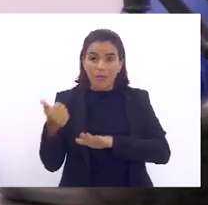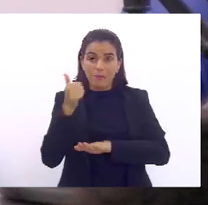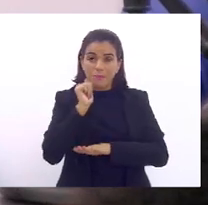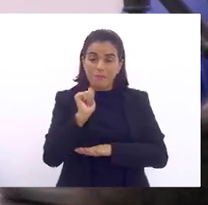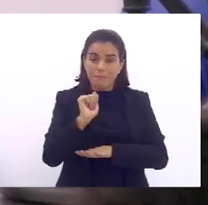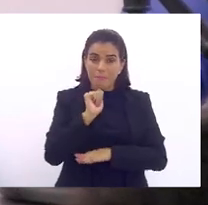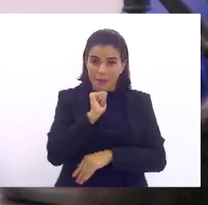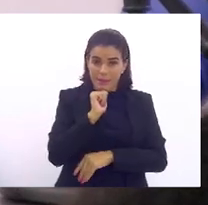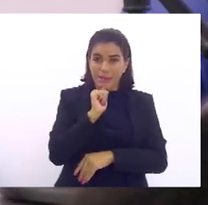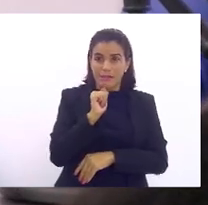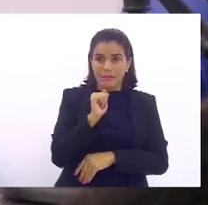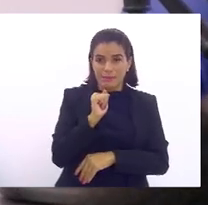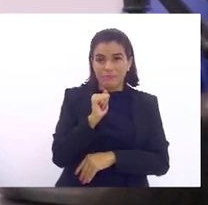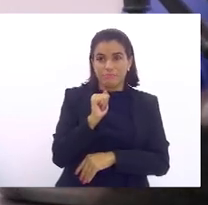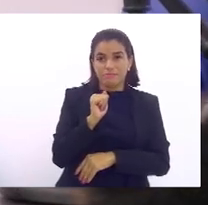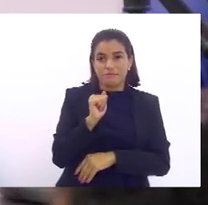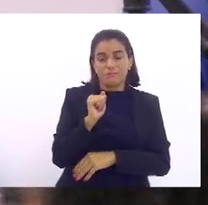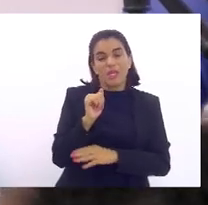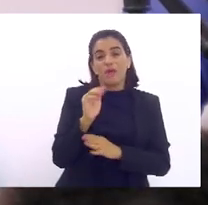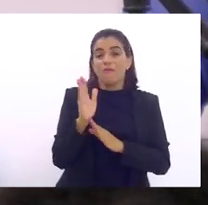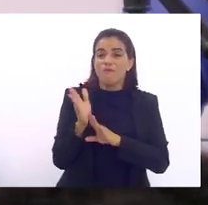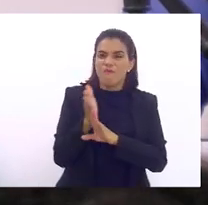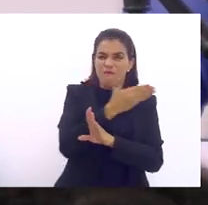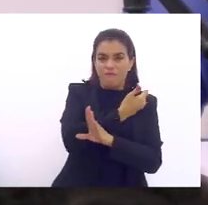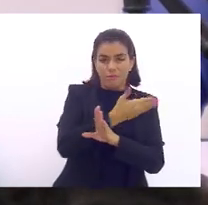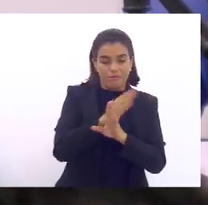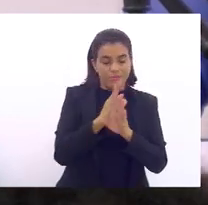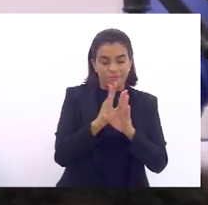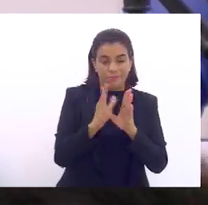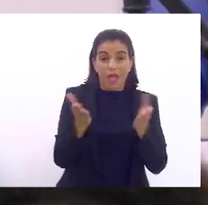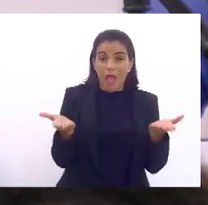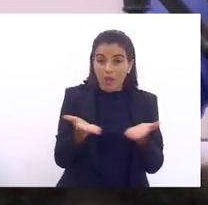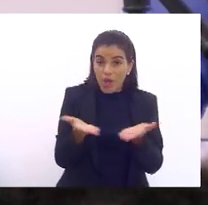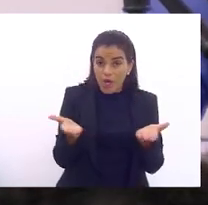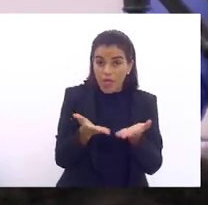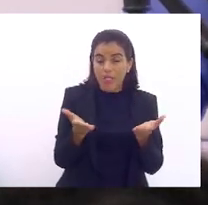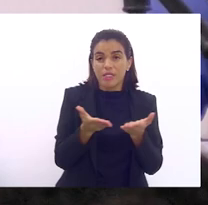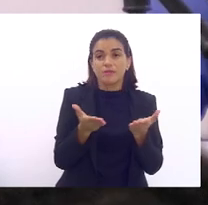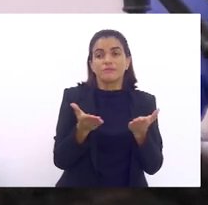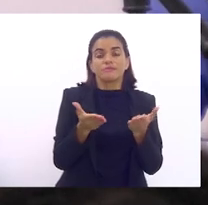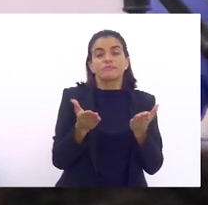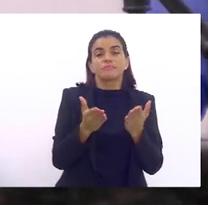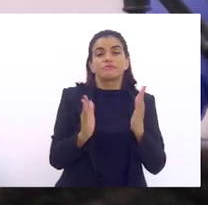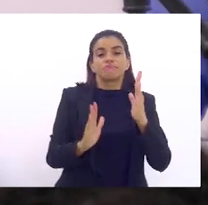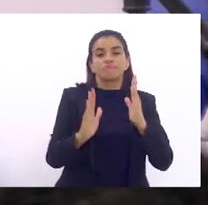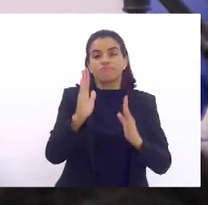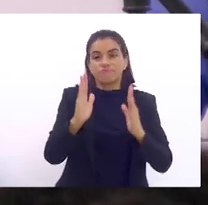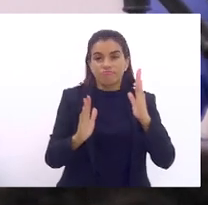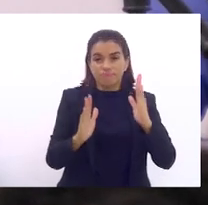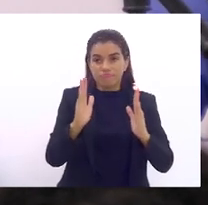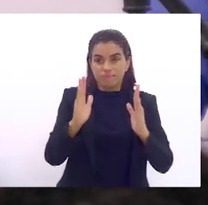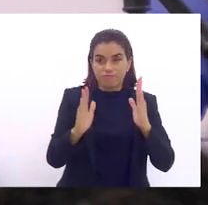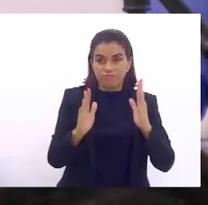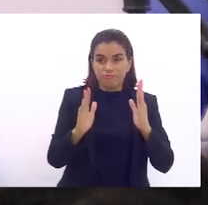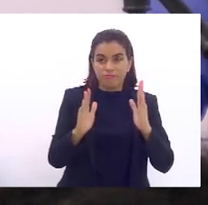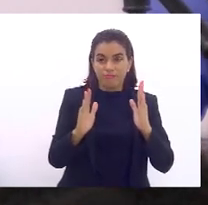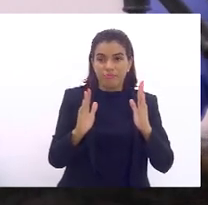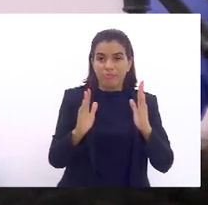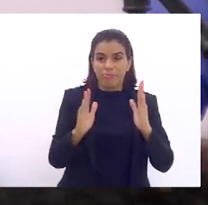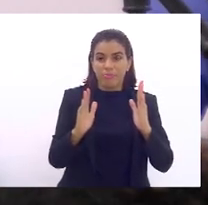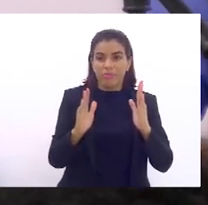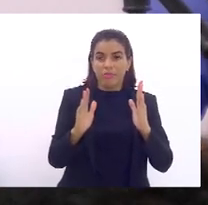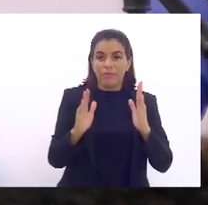evolução tirando aí o período da pandemia eh na diminuição dessa forma de violência mas quando a